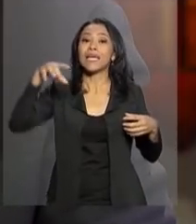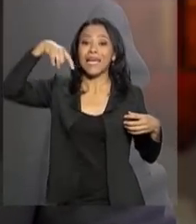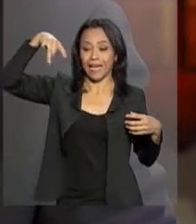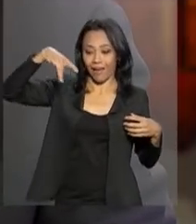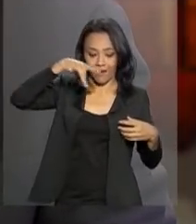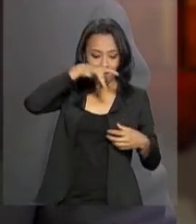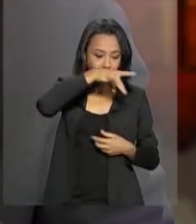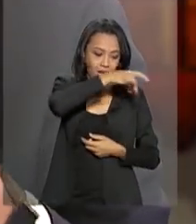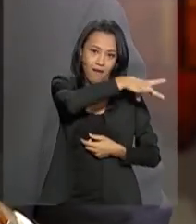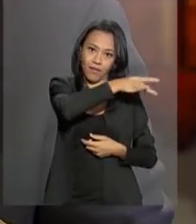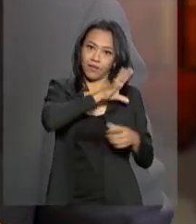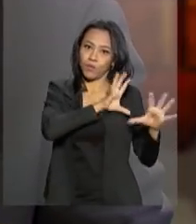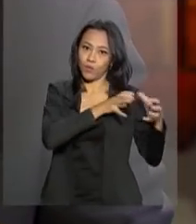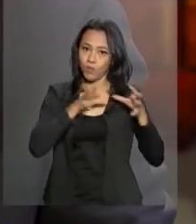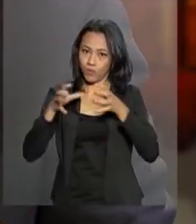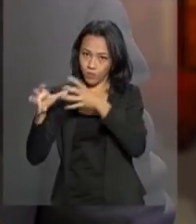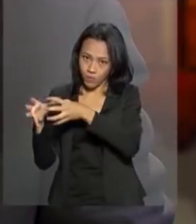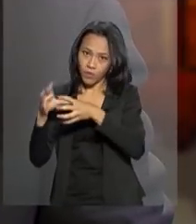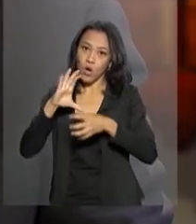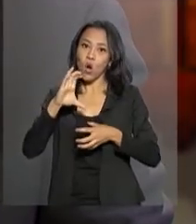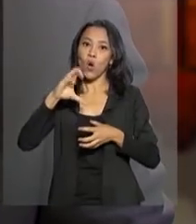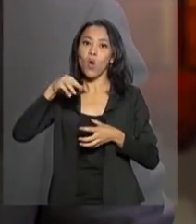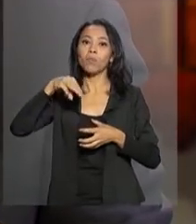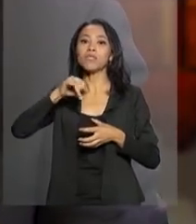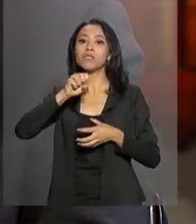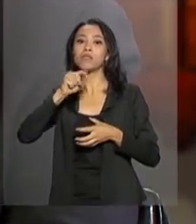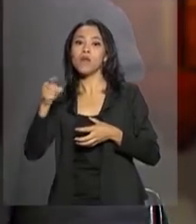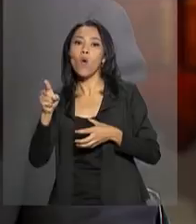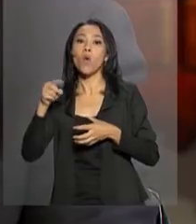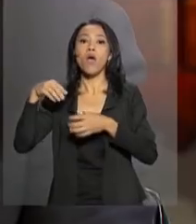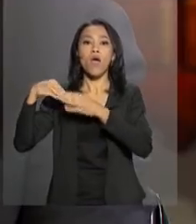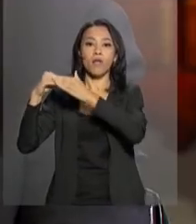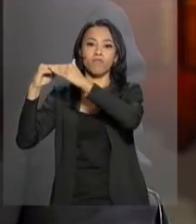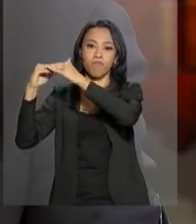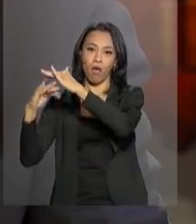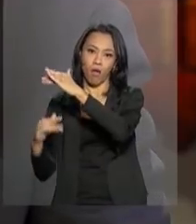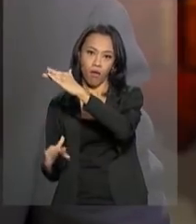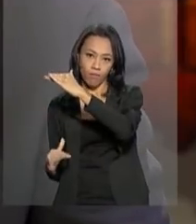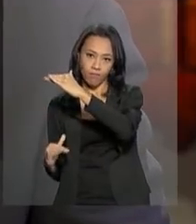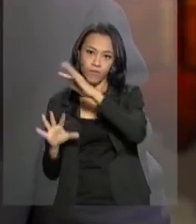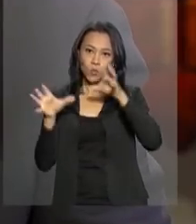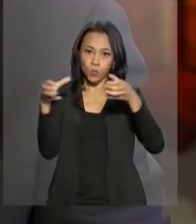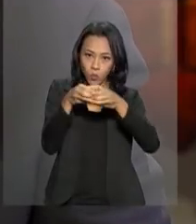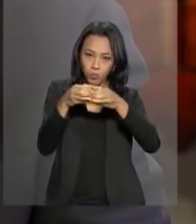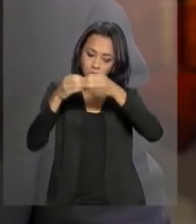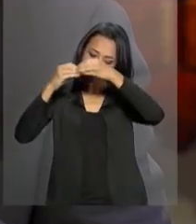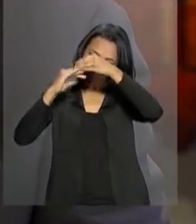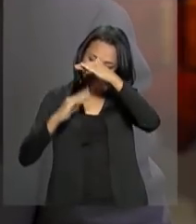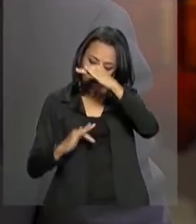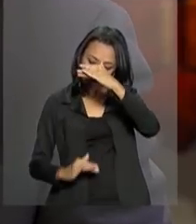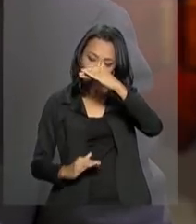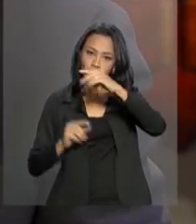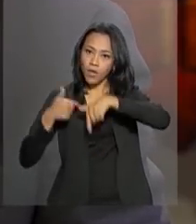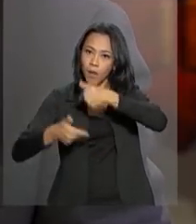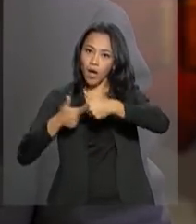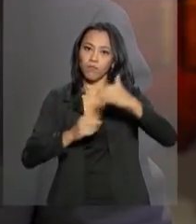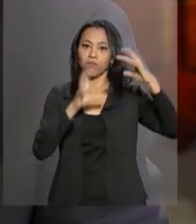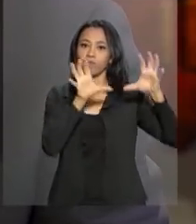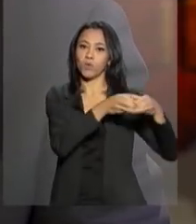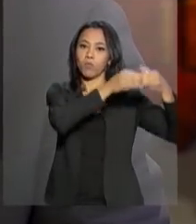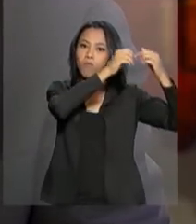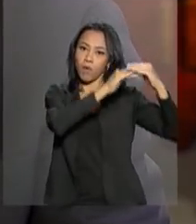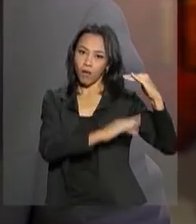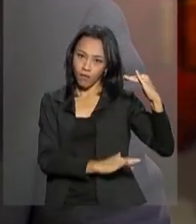comissão permanente sistematizou as suas subcomissões, trabalho das suas subcomissões. E esta comissão, volto a